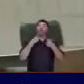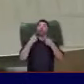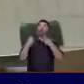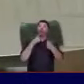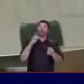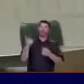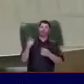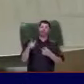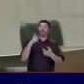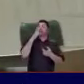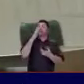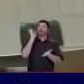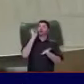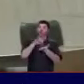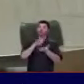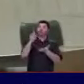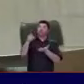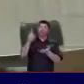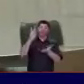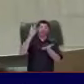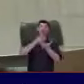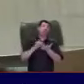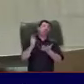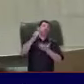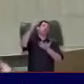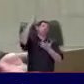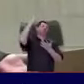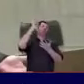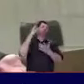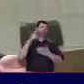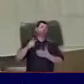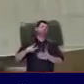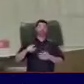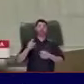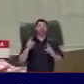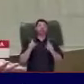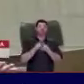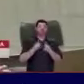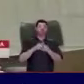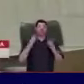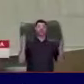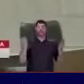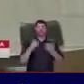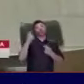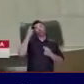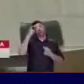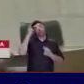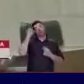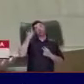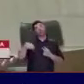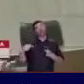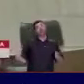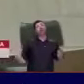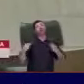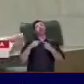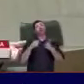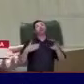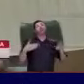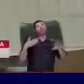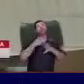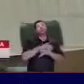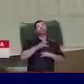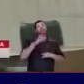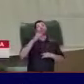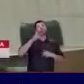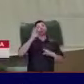verdades delas são absolutas uma das verdades que ela ela acha que é absoluta até hoje é quando ela foi falar que a